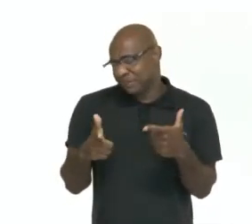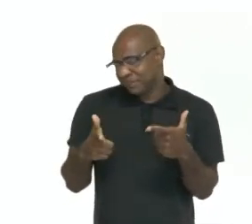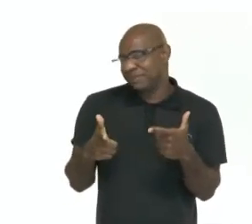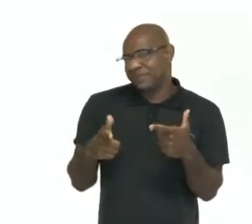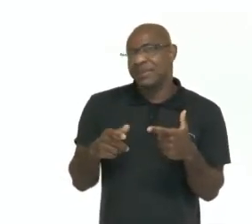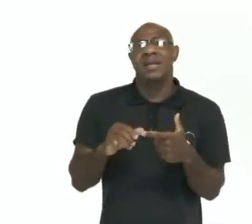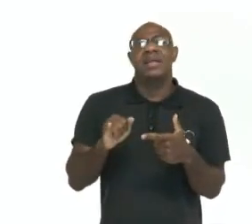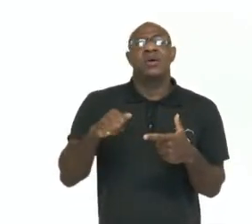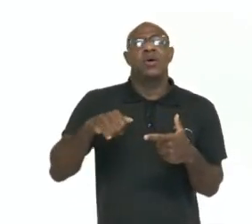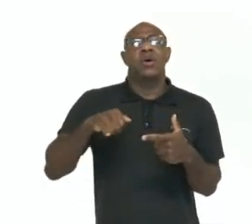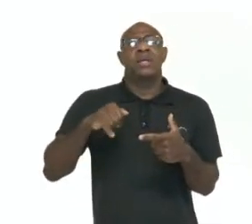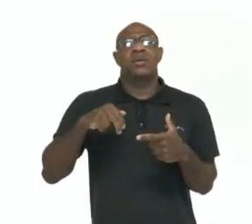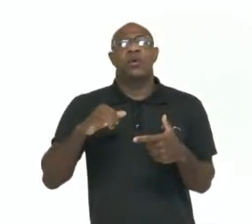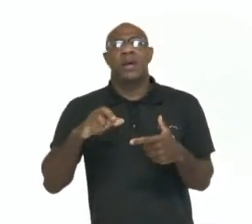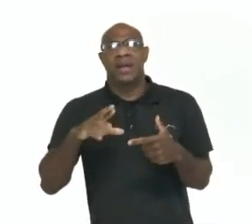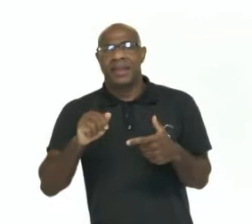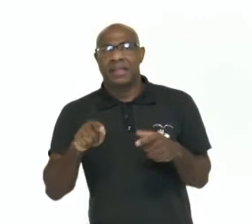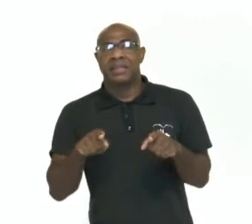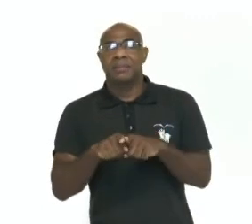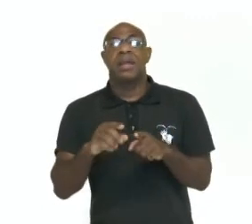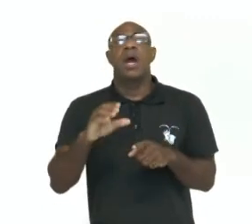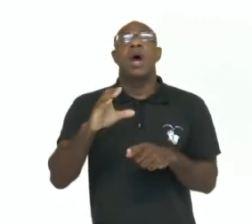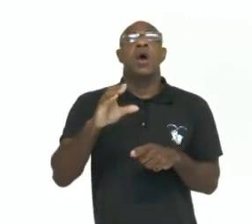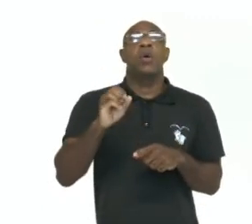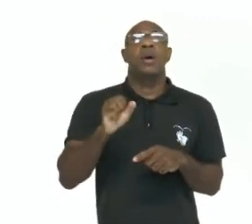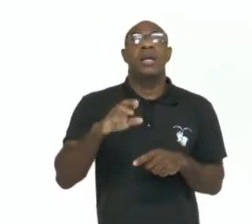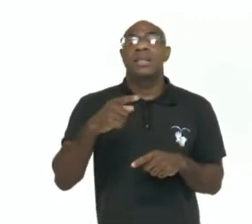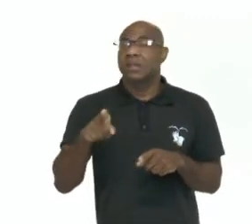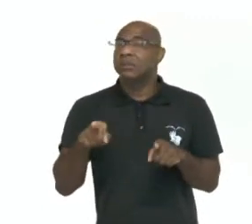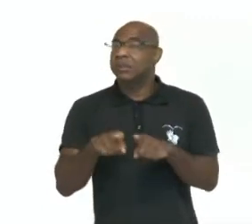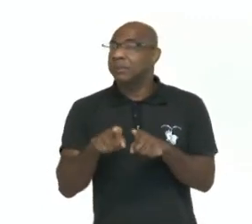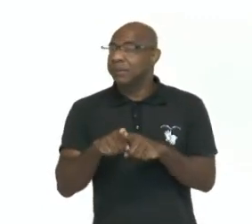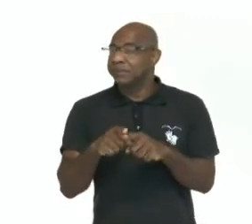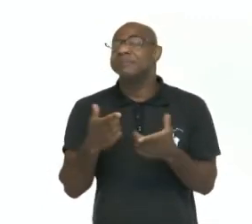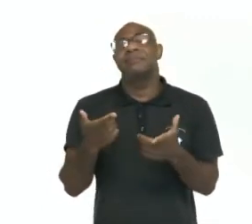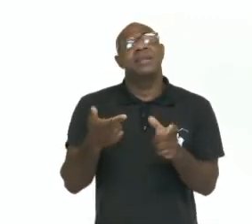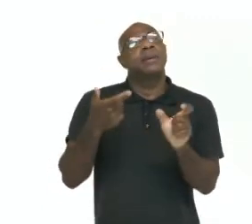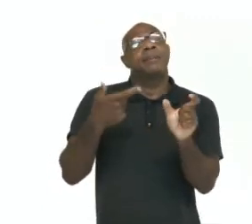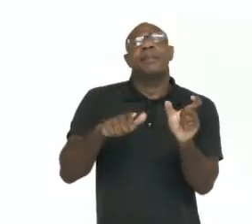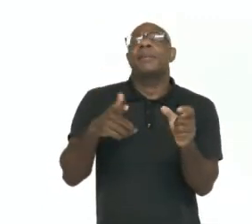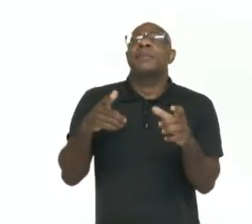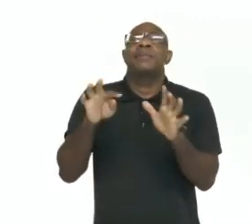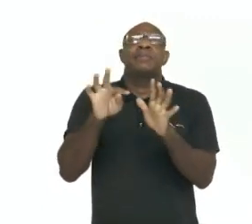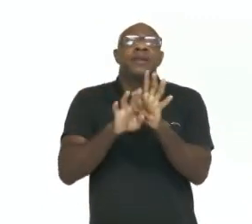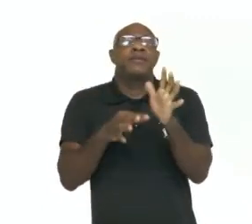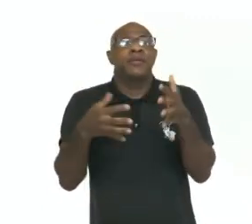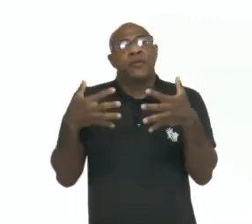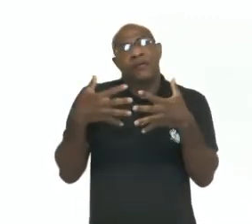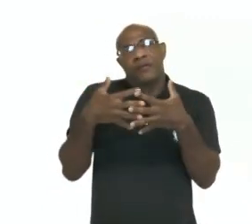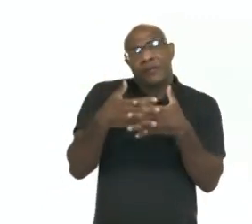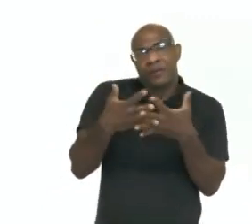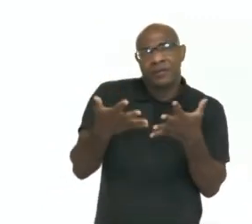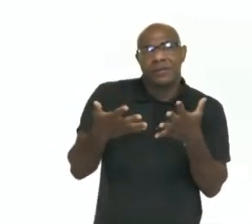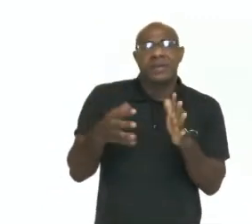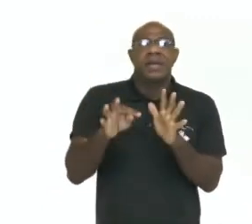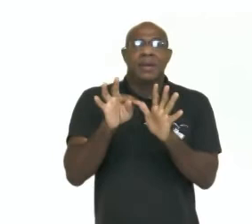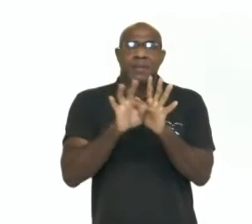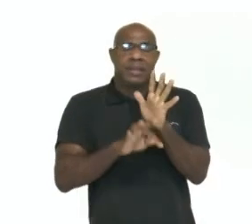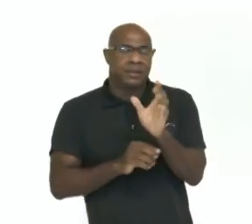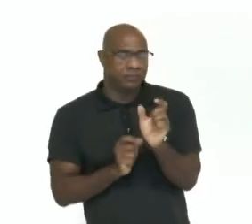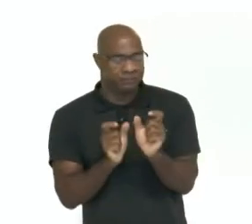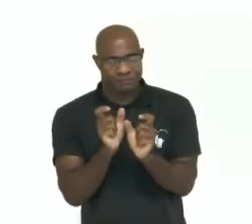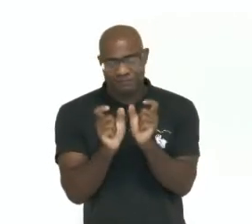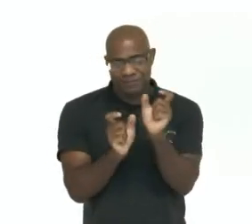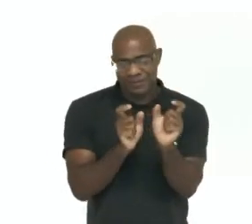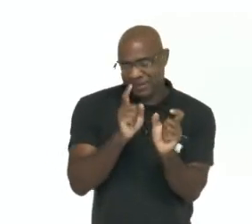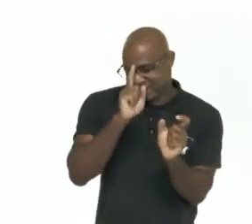de coesão. Então, a repetição de palavras deixa o texto mais confuso. Repetição de termos,